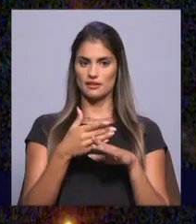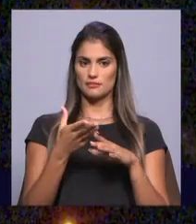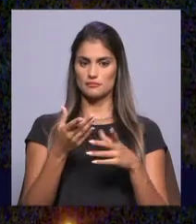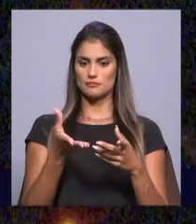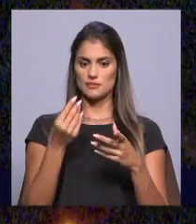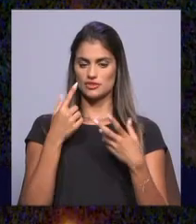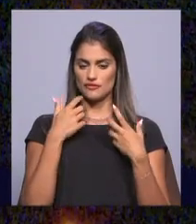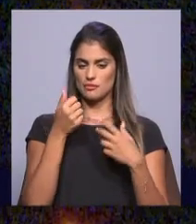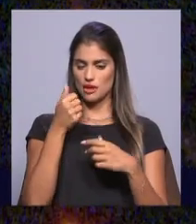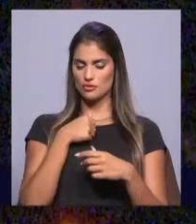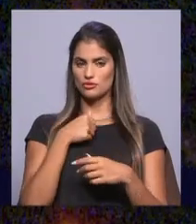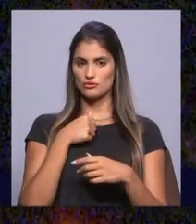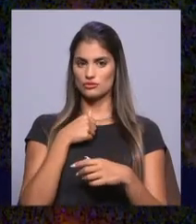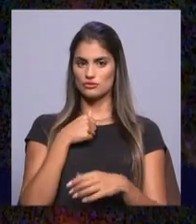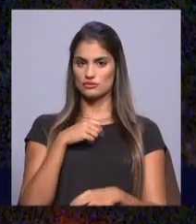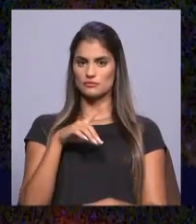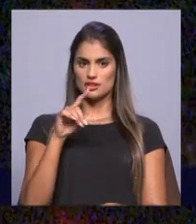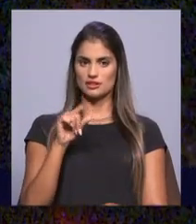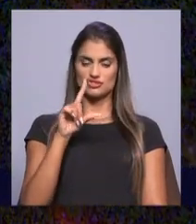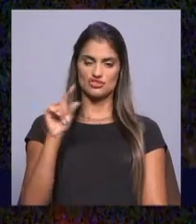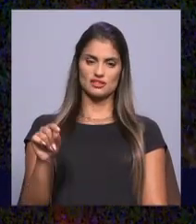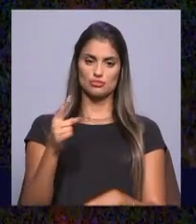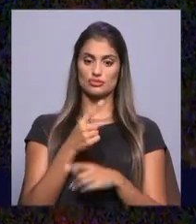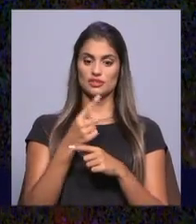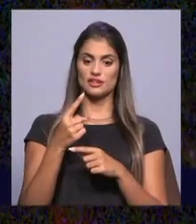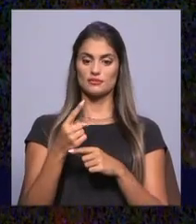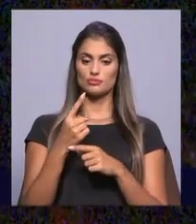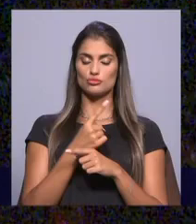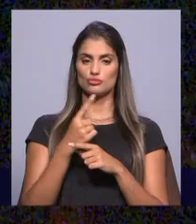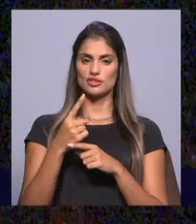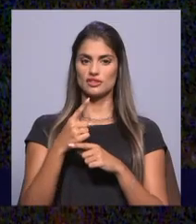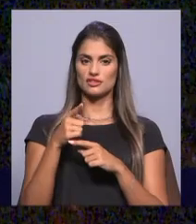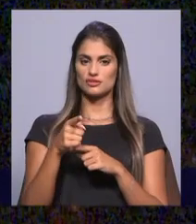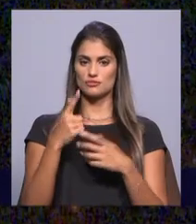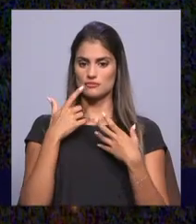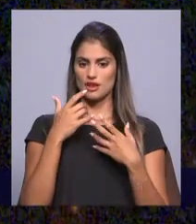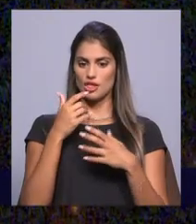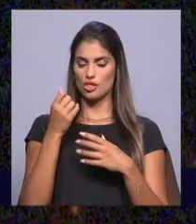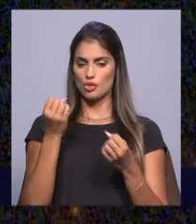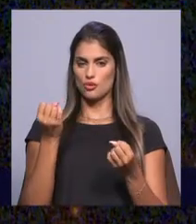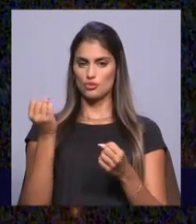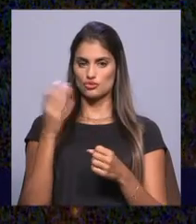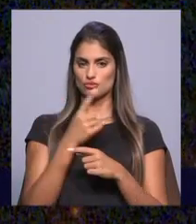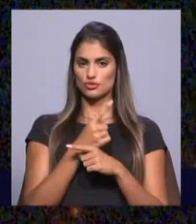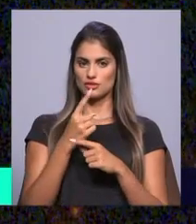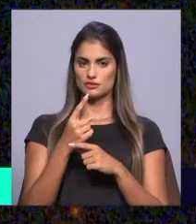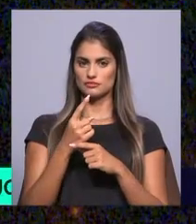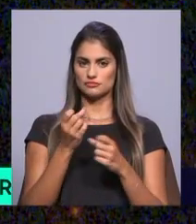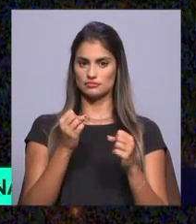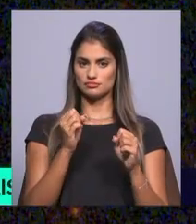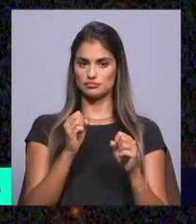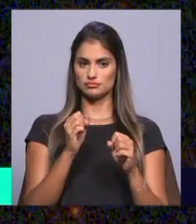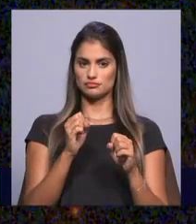vermelhos. Quanto mais vermelho, mais distante está. Porquê esse esticar da luz? Cristiana, porque o universo está em expansão. E